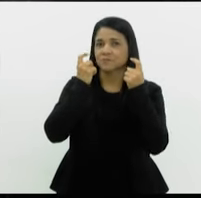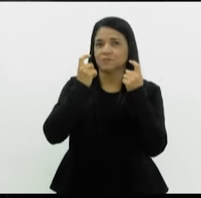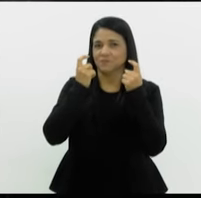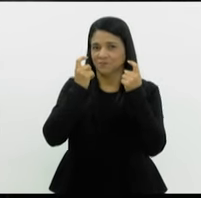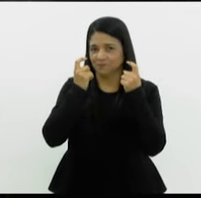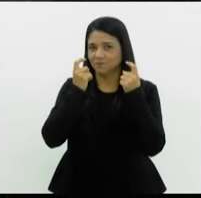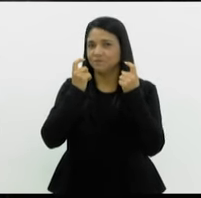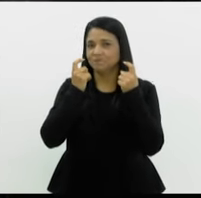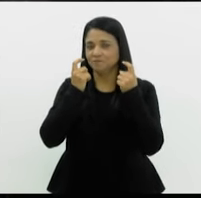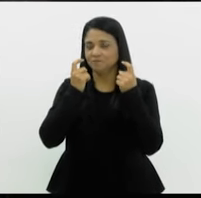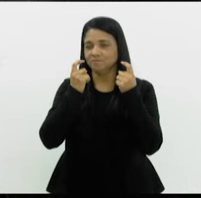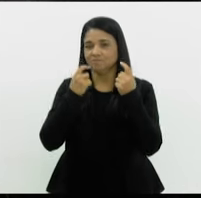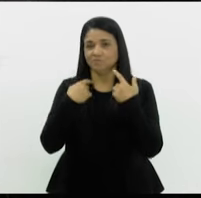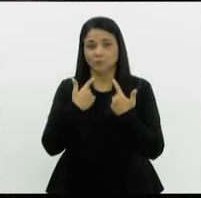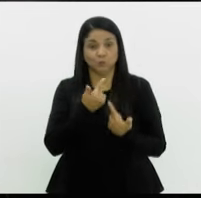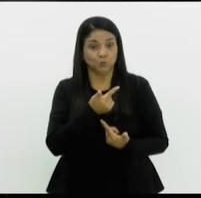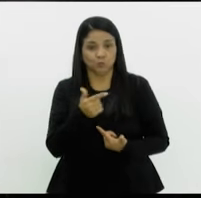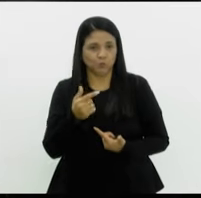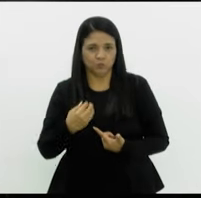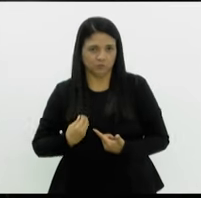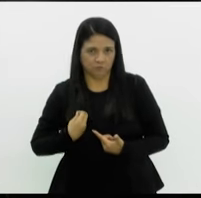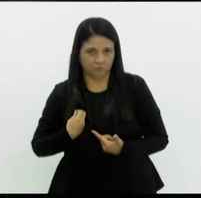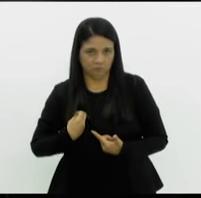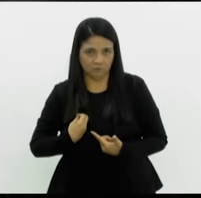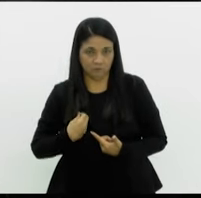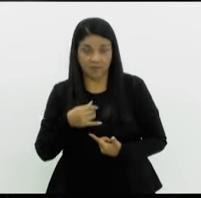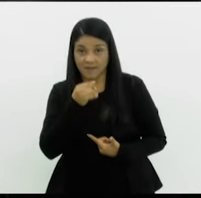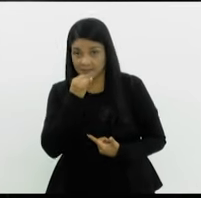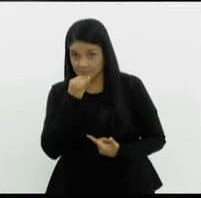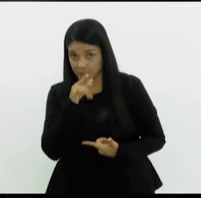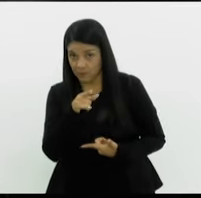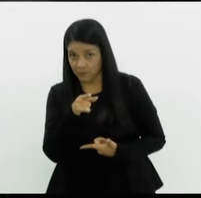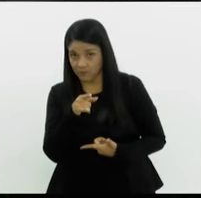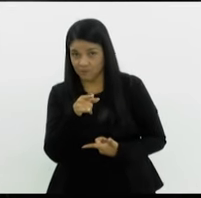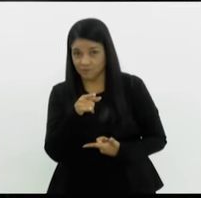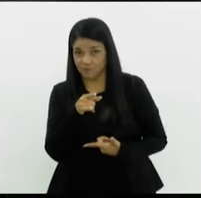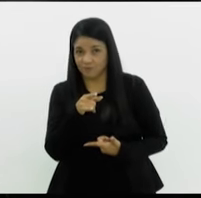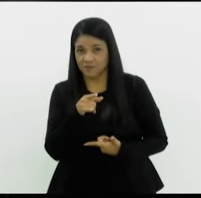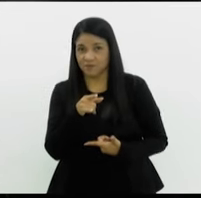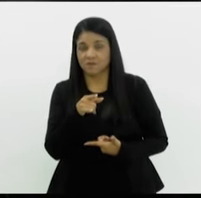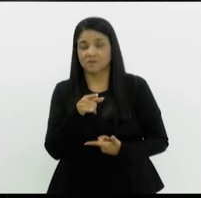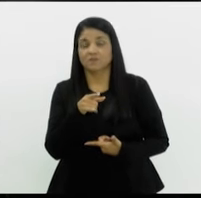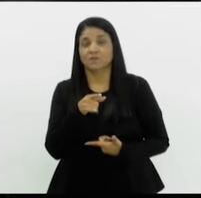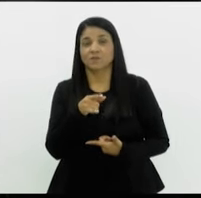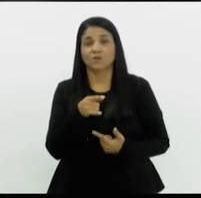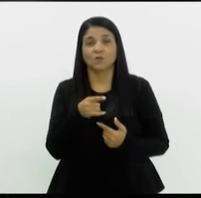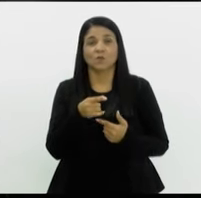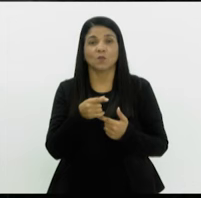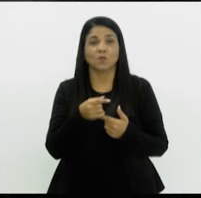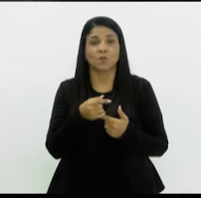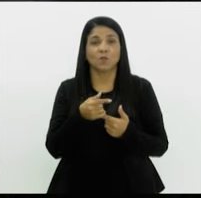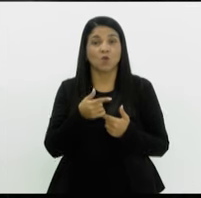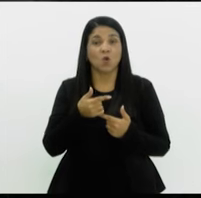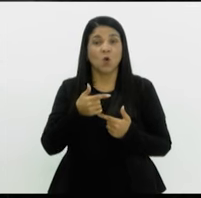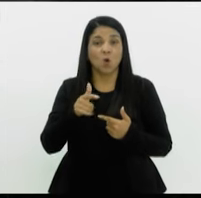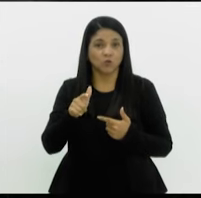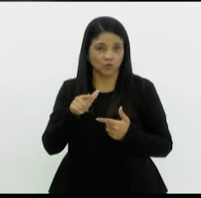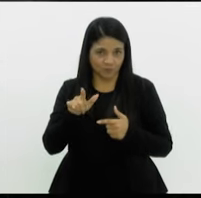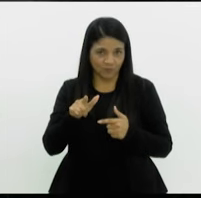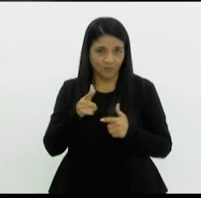Não existe, por exemplo, para outro drama, que é o da supervia,